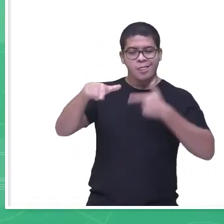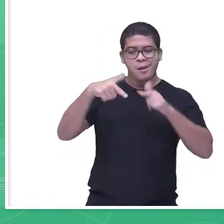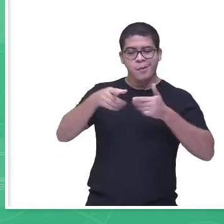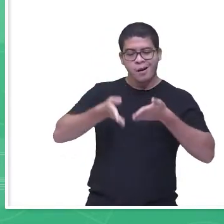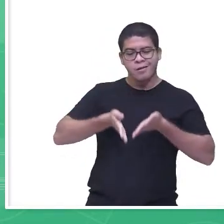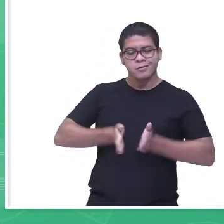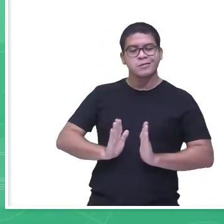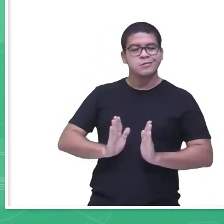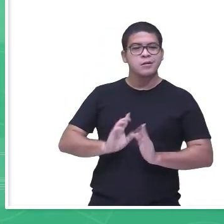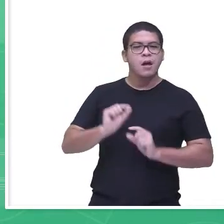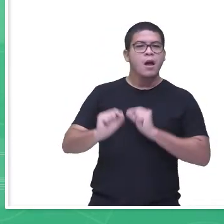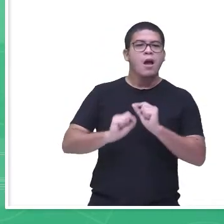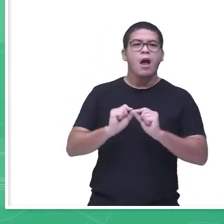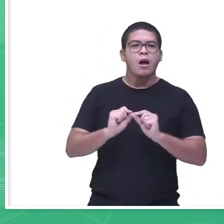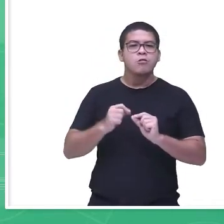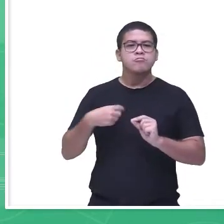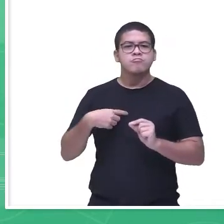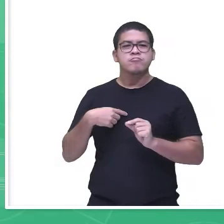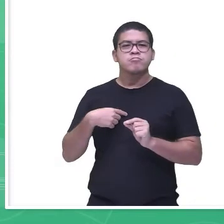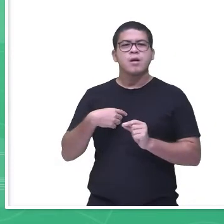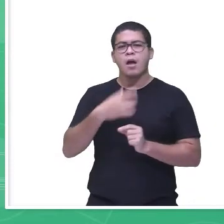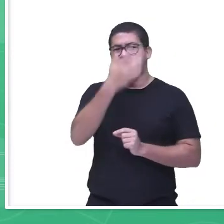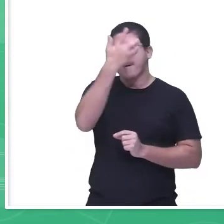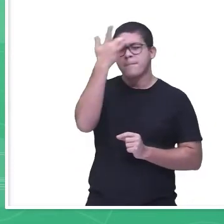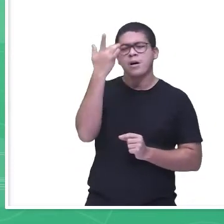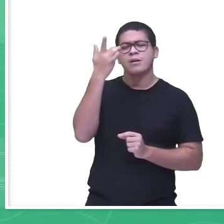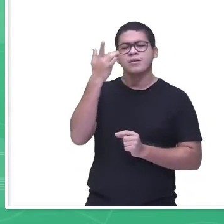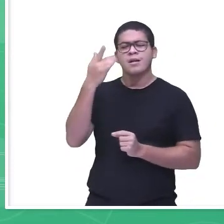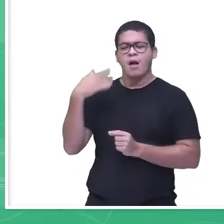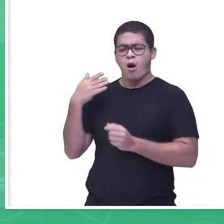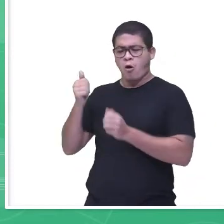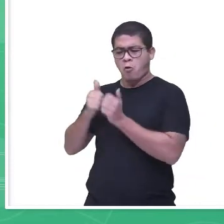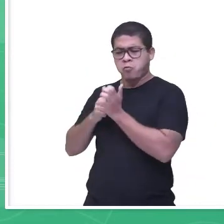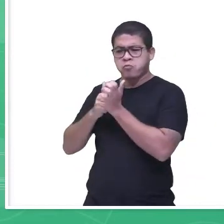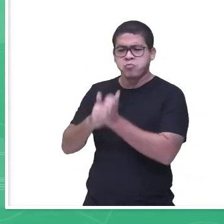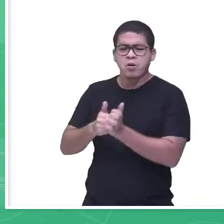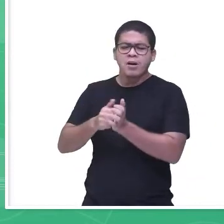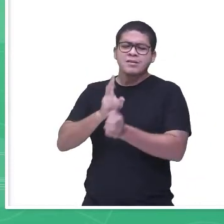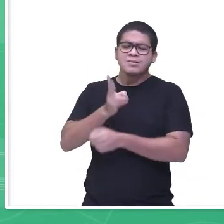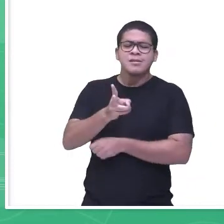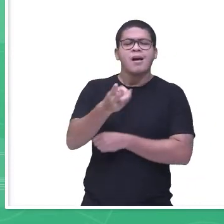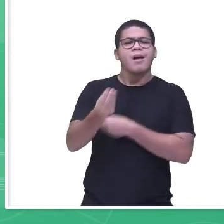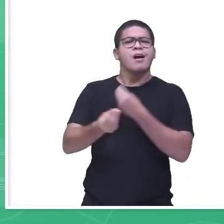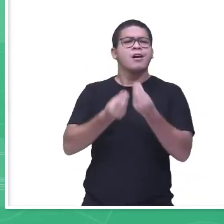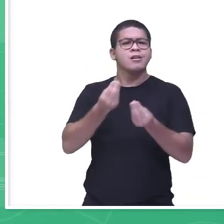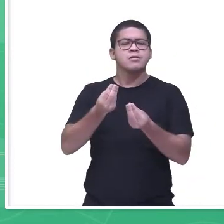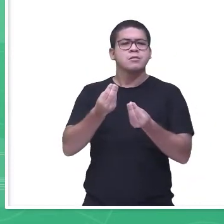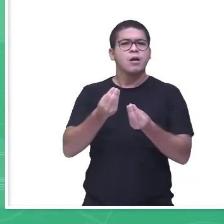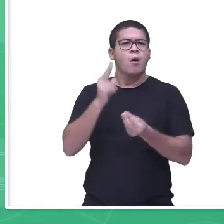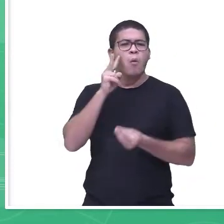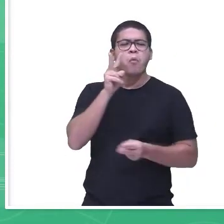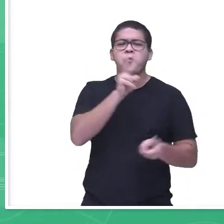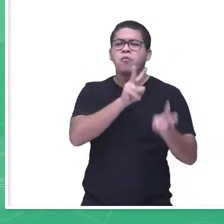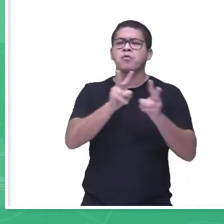mãe durante esses trabalhos de parto que ela fazia. E o que o Sócrates dizia? Eu via minha mãe tirar